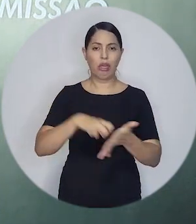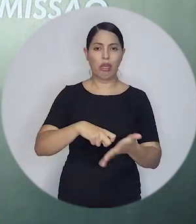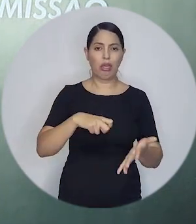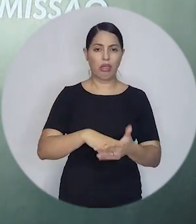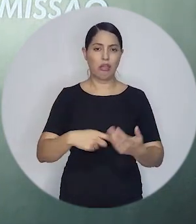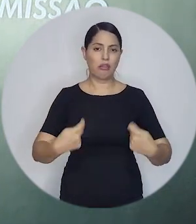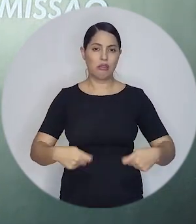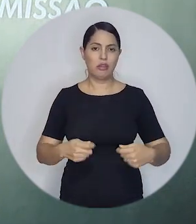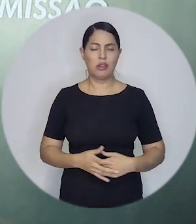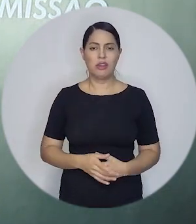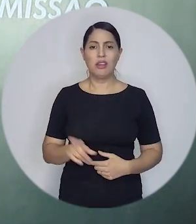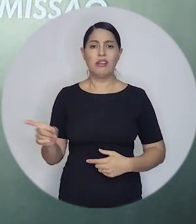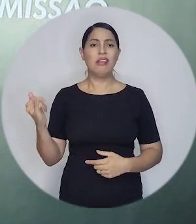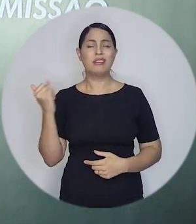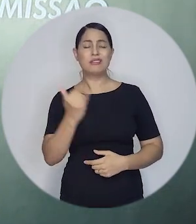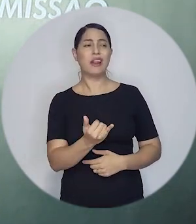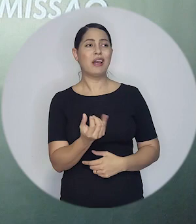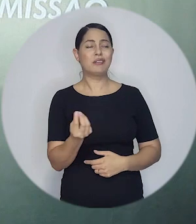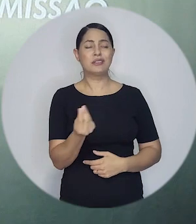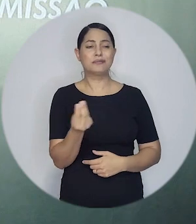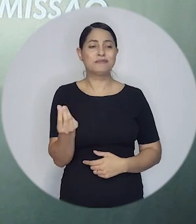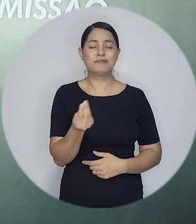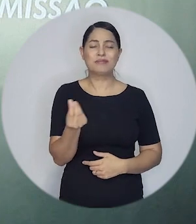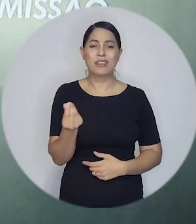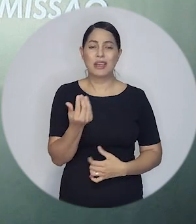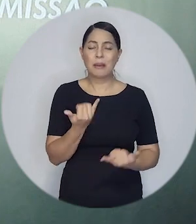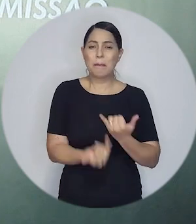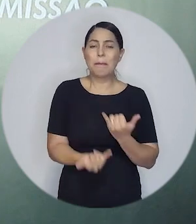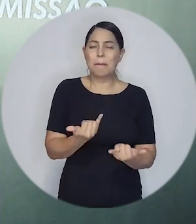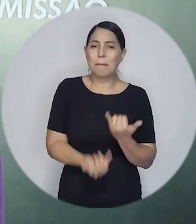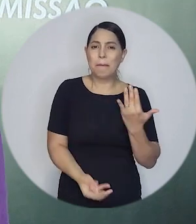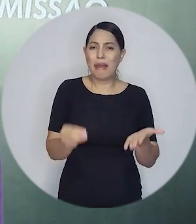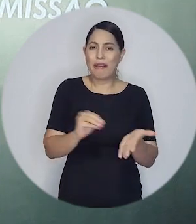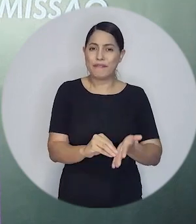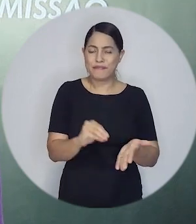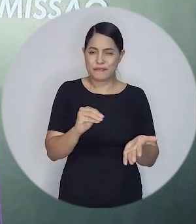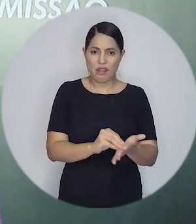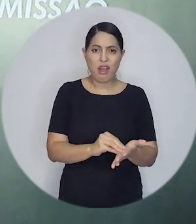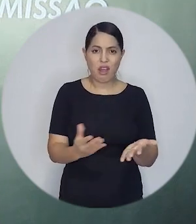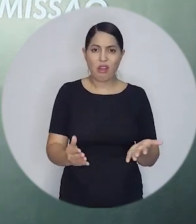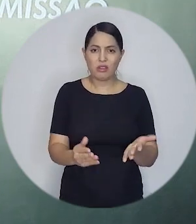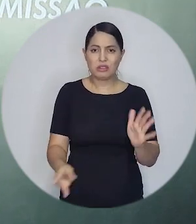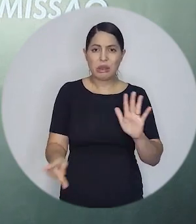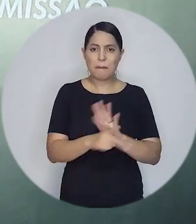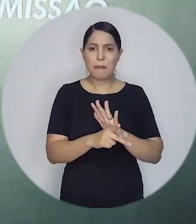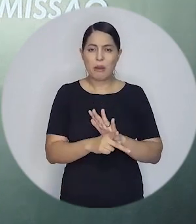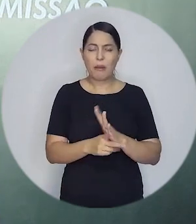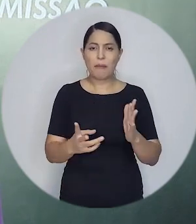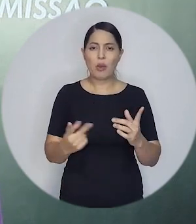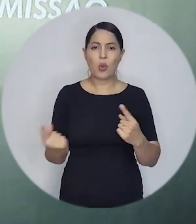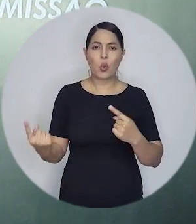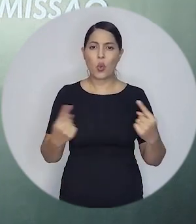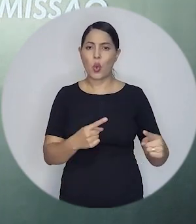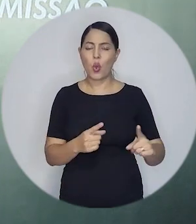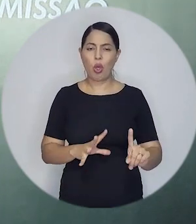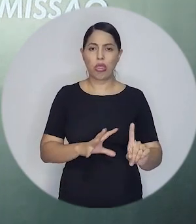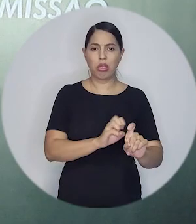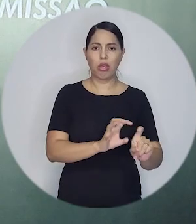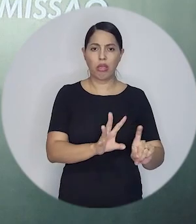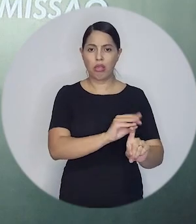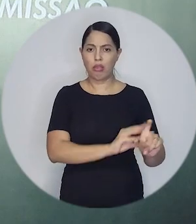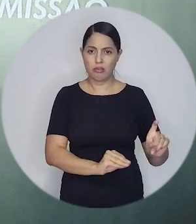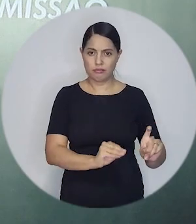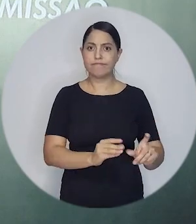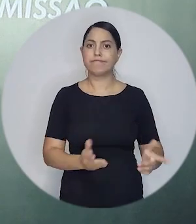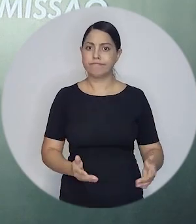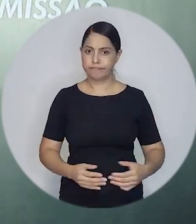era necessária a punição e diziam isso porque faltava uma infração, um tipo ali específico de combate